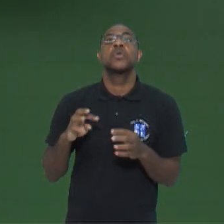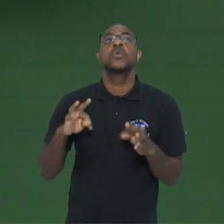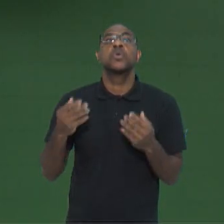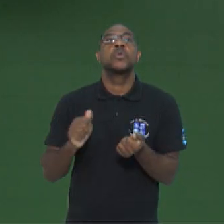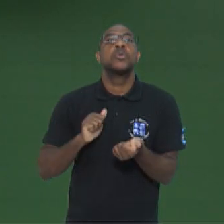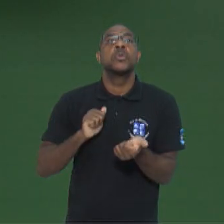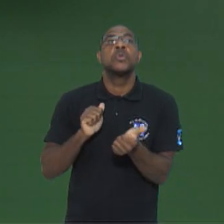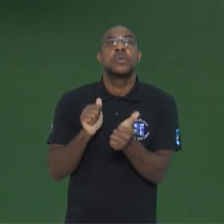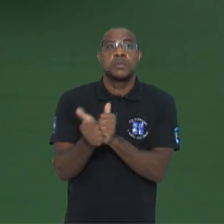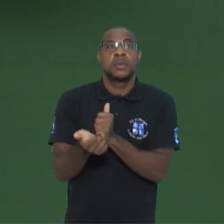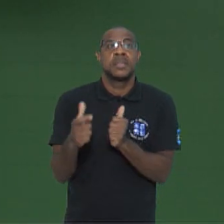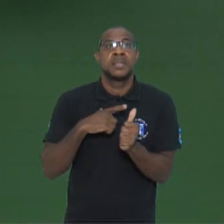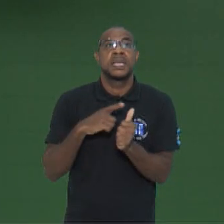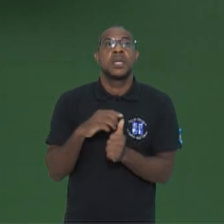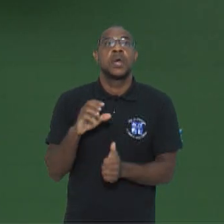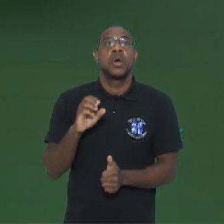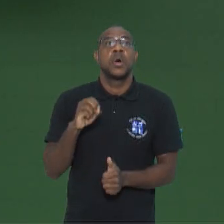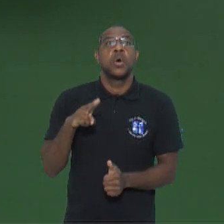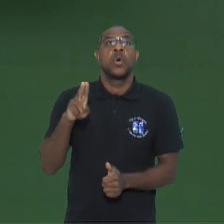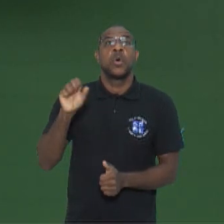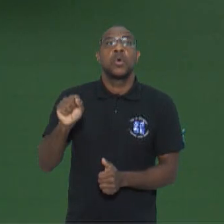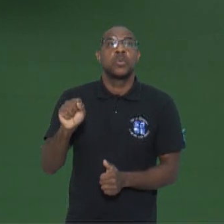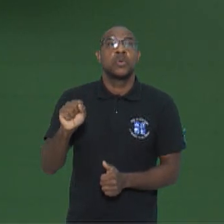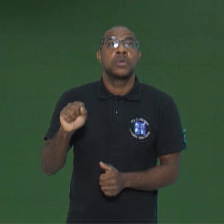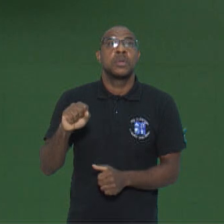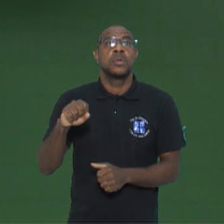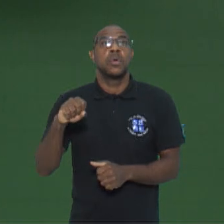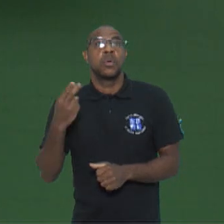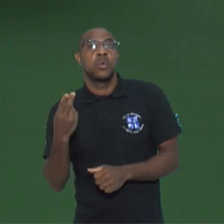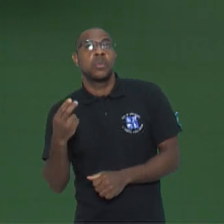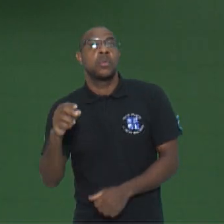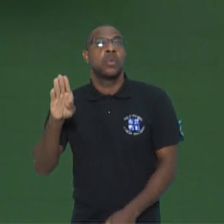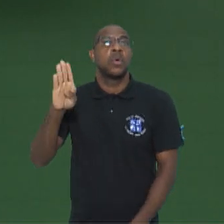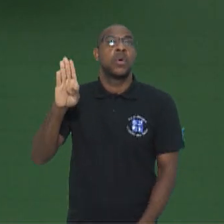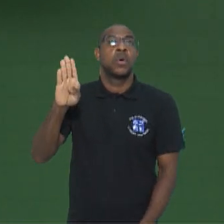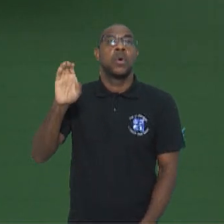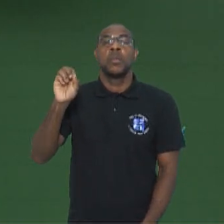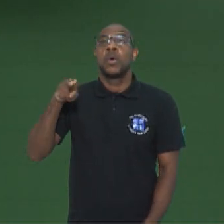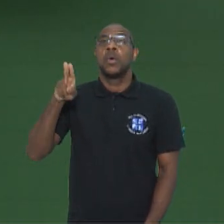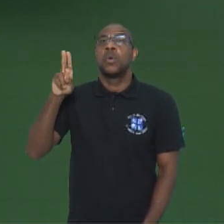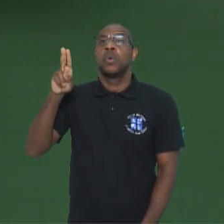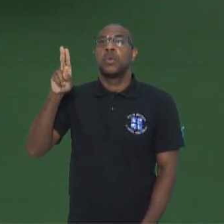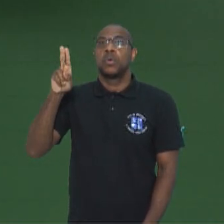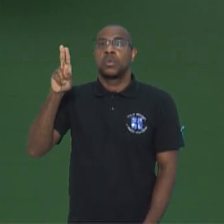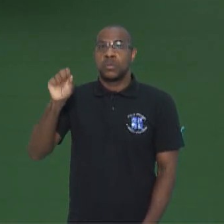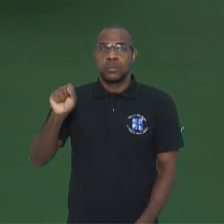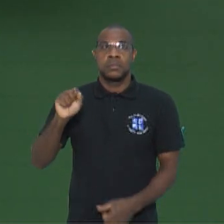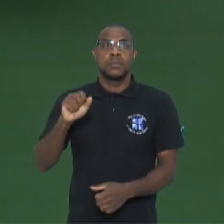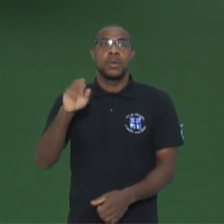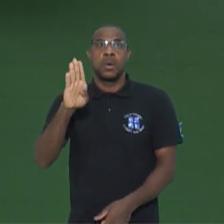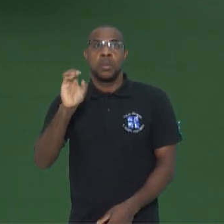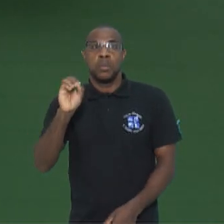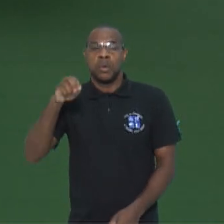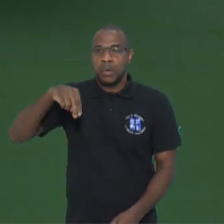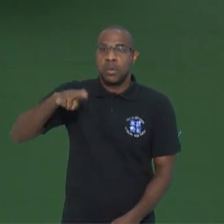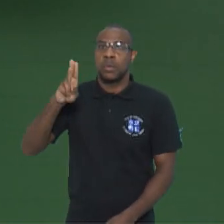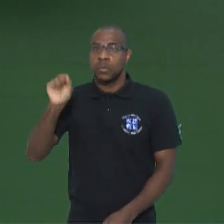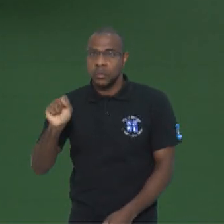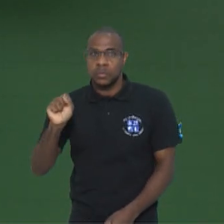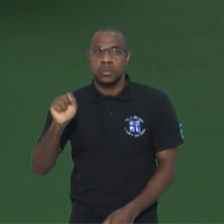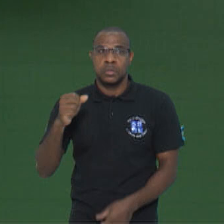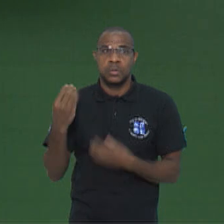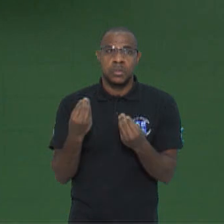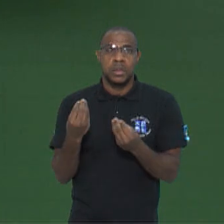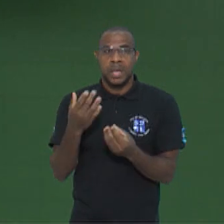bônus e o seu ônus. No caso do montanhismo não é diferente, né? O que eu citaria como o ônus, a saturação de muitas pessoas indo